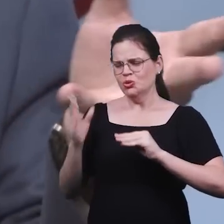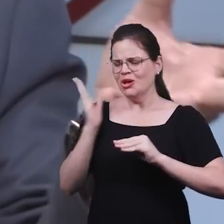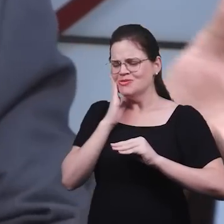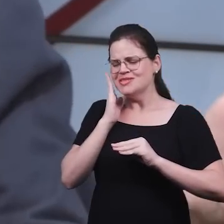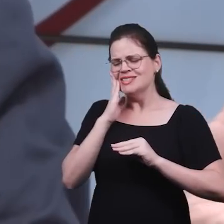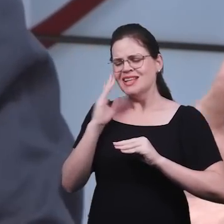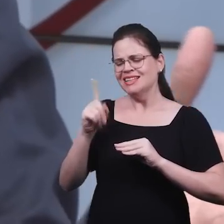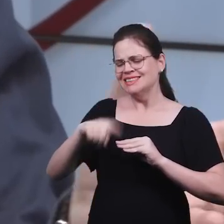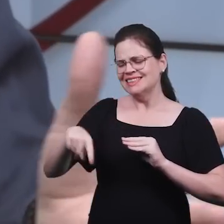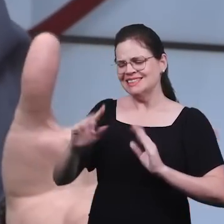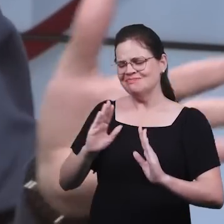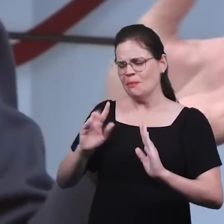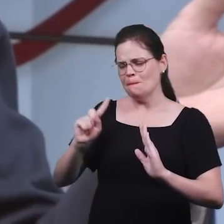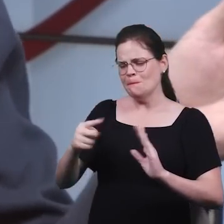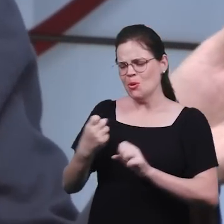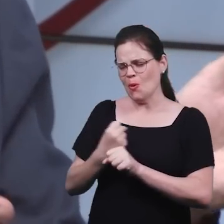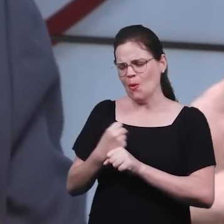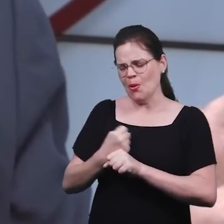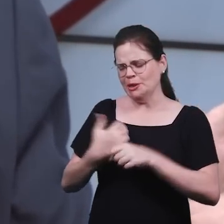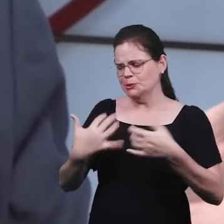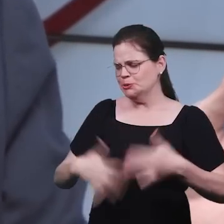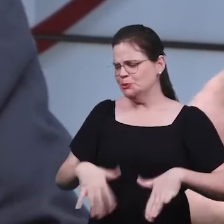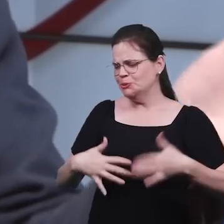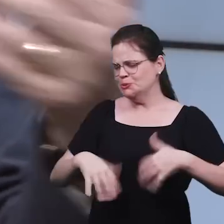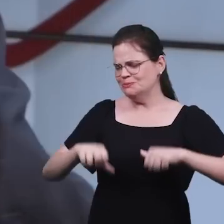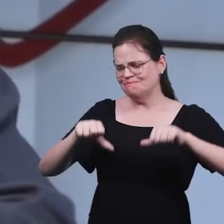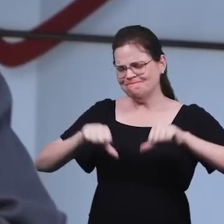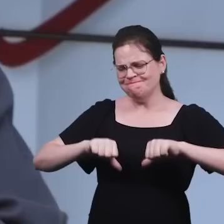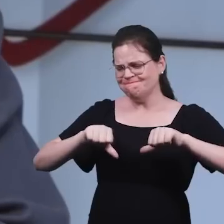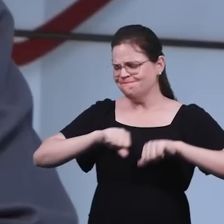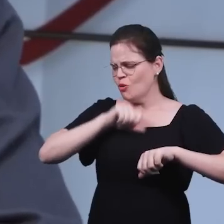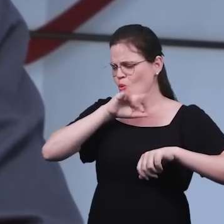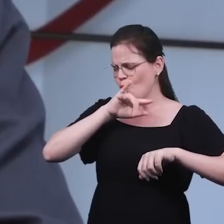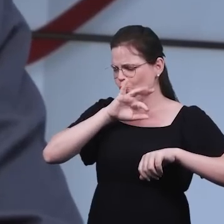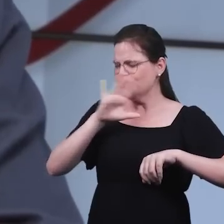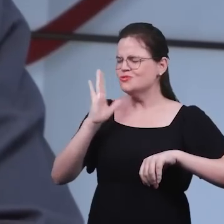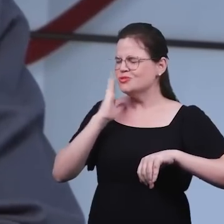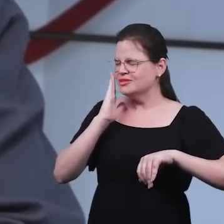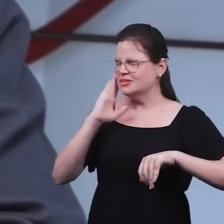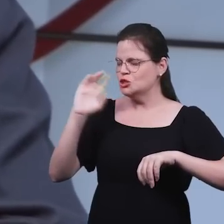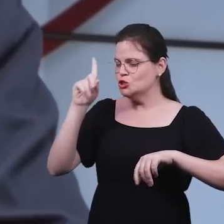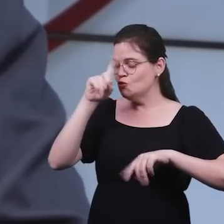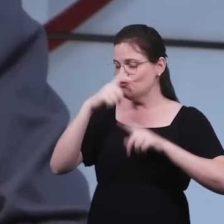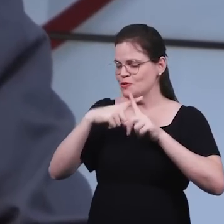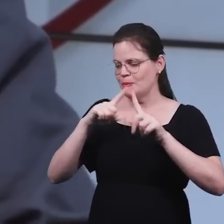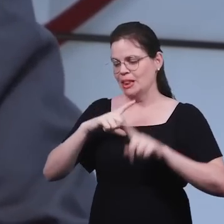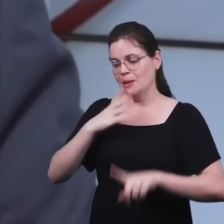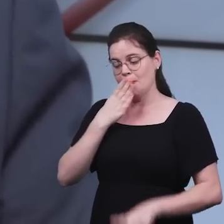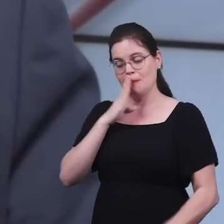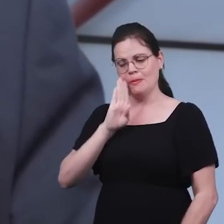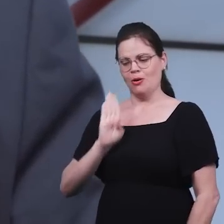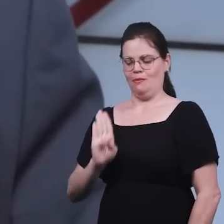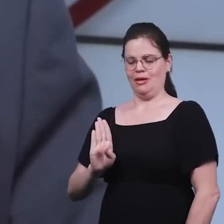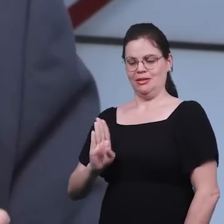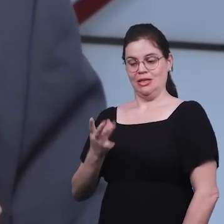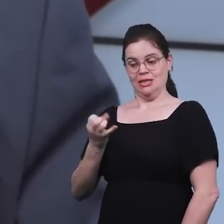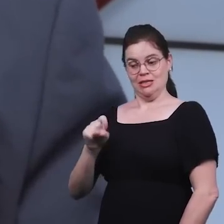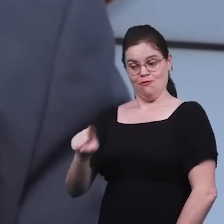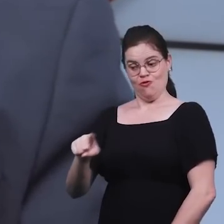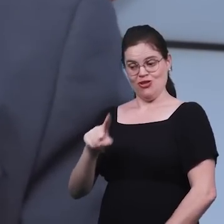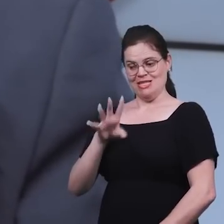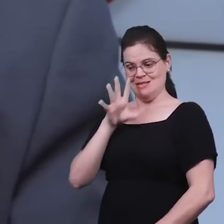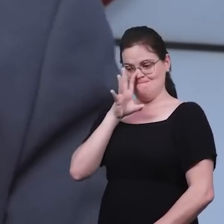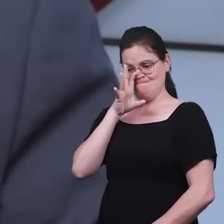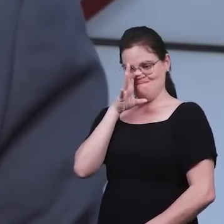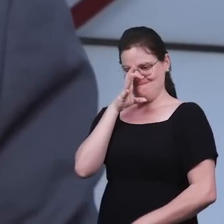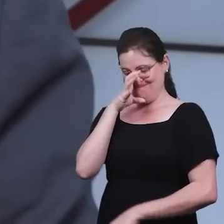posto, sombrio, durante esses 1000 anos e também nos nossos dias, há uma promessa para aquele